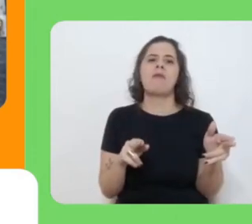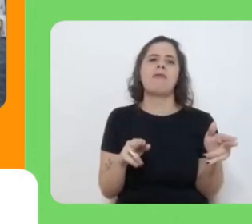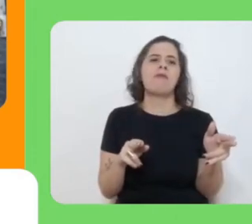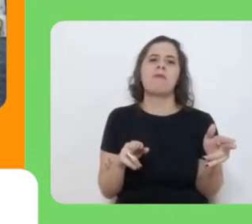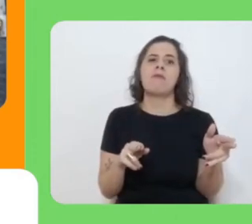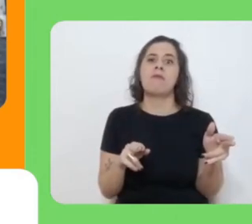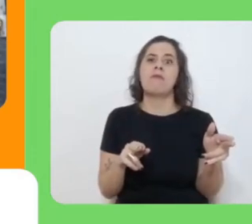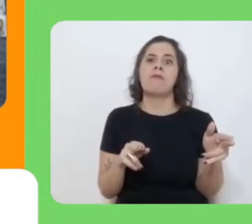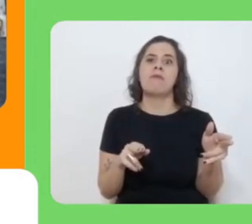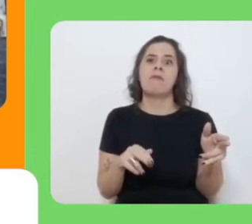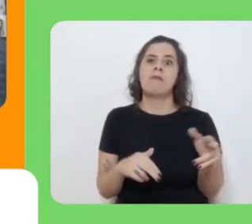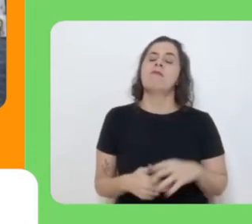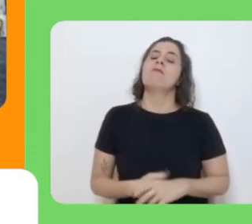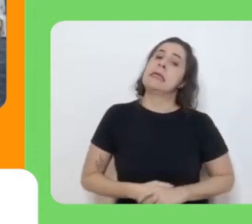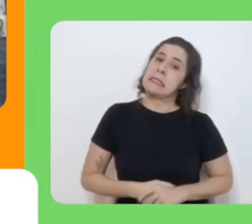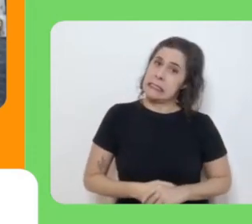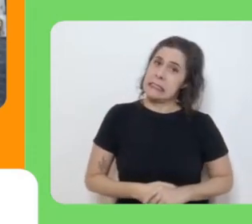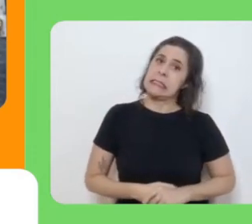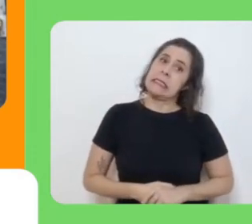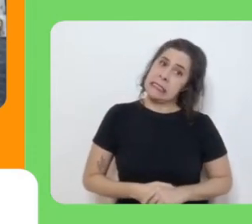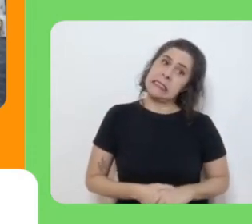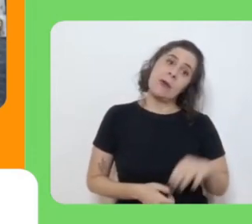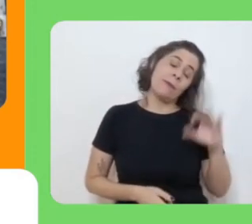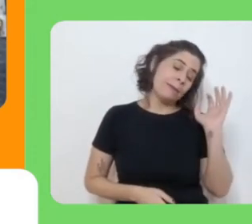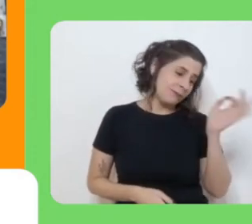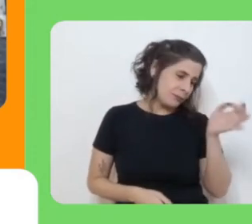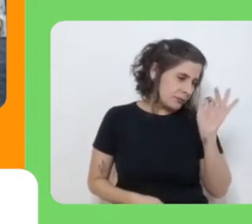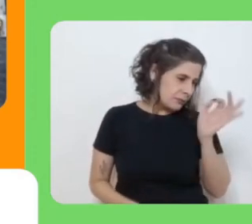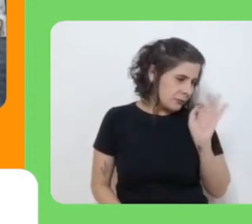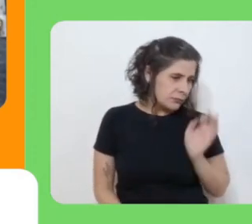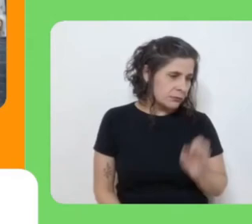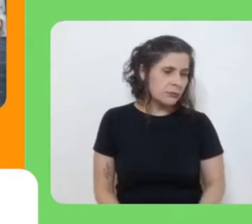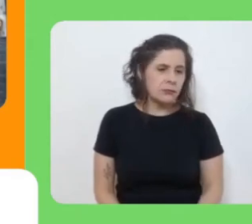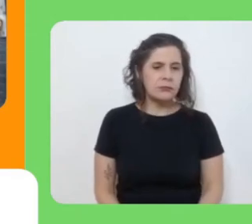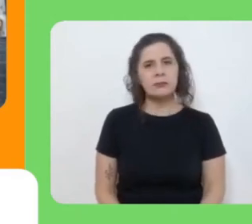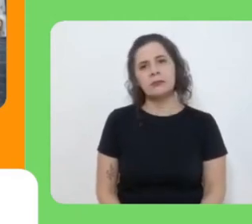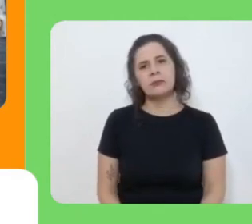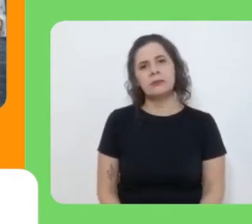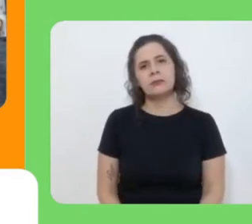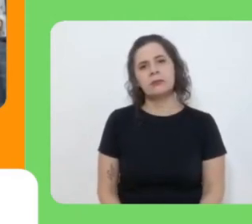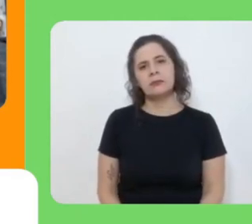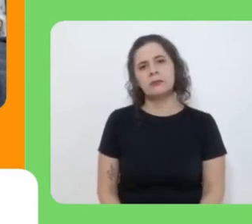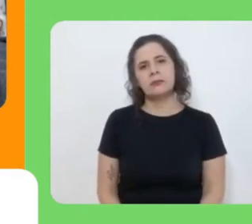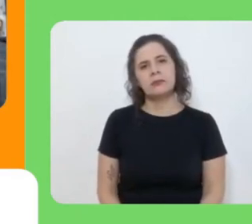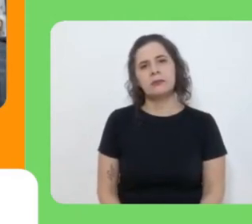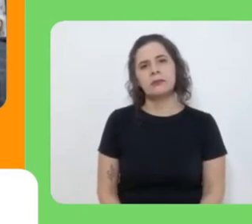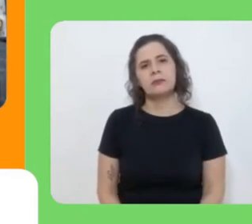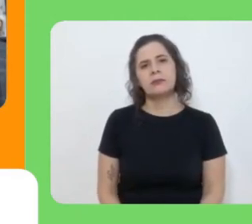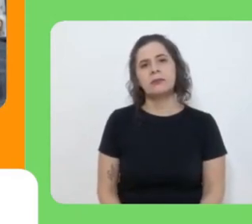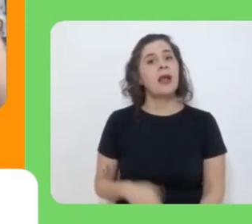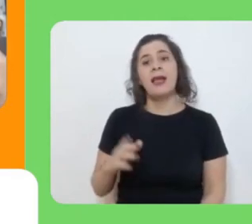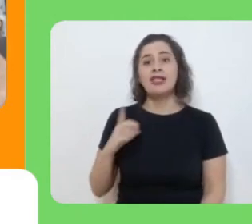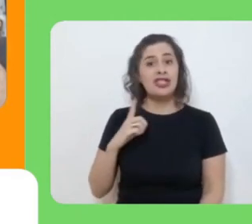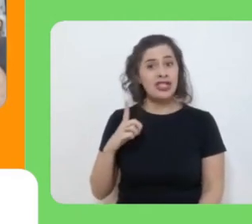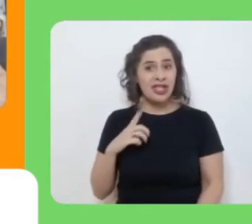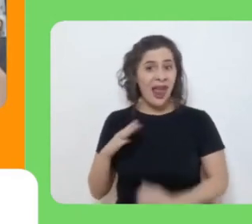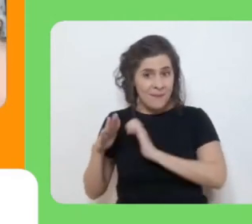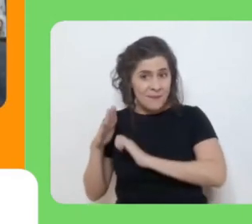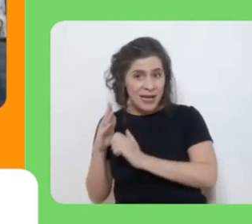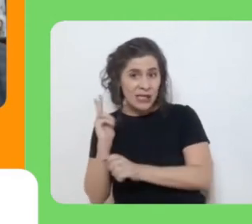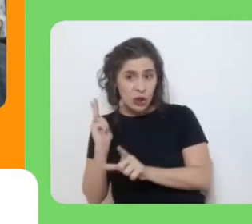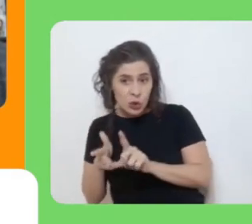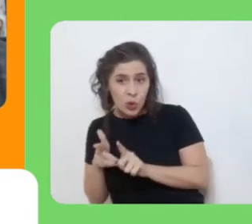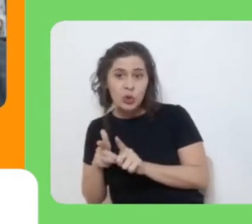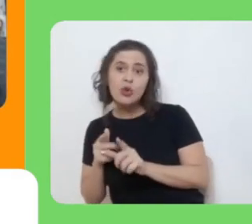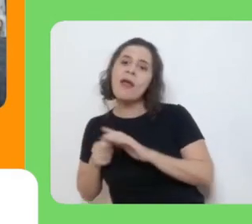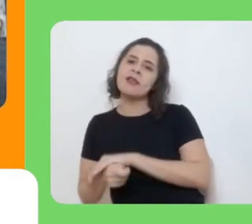relatando esse tipo de coisa. Então, assim, e é tudo assim, era estúdio de investidor. Estúdio